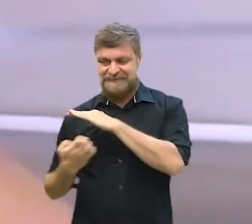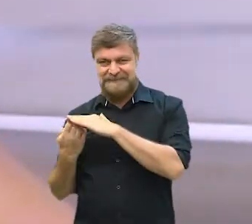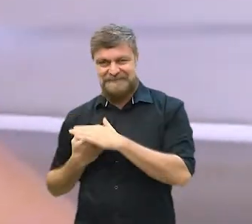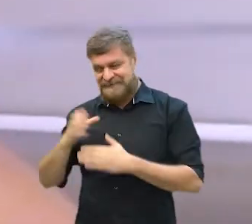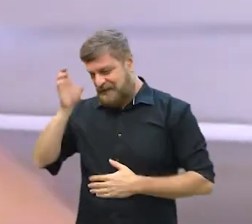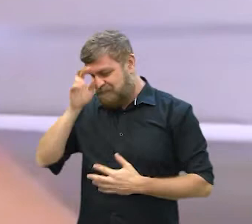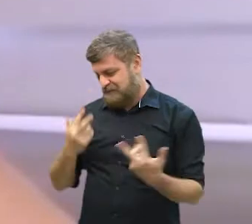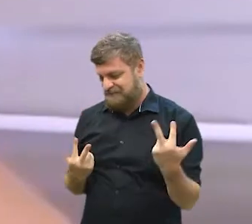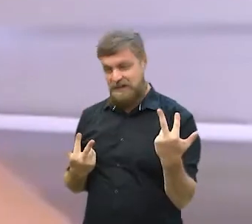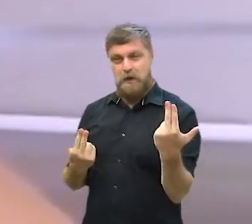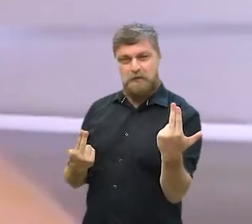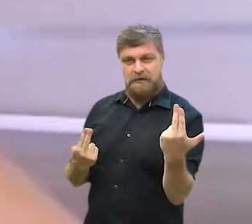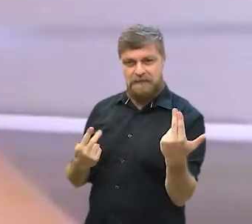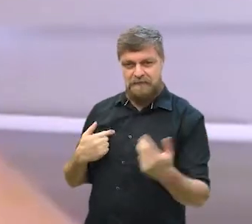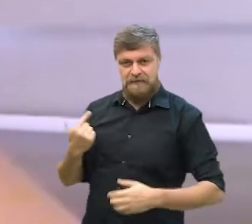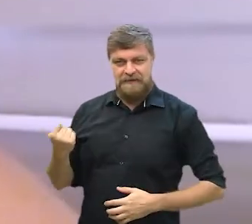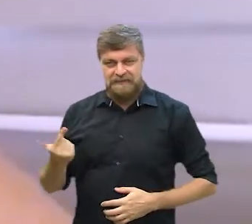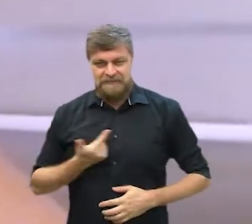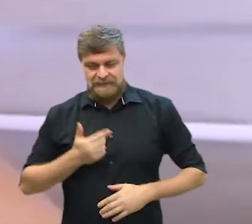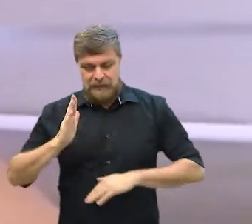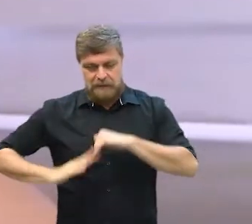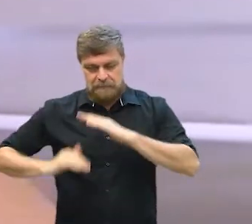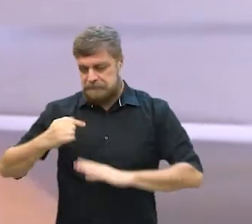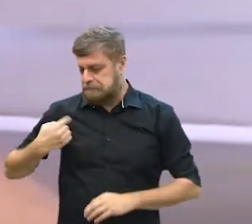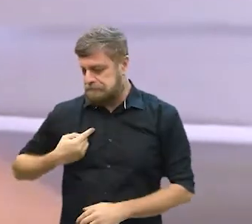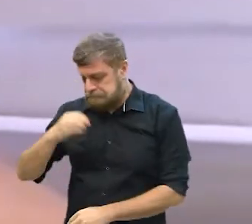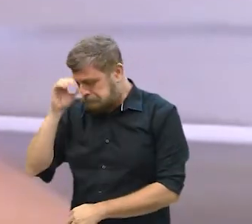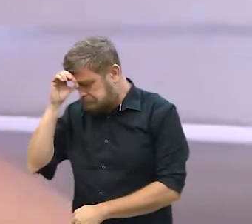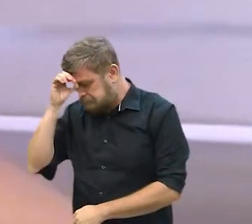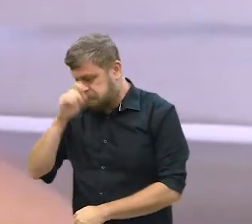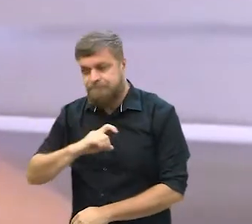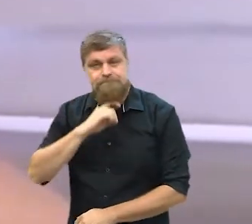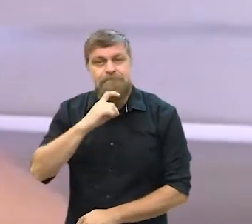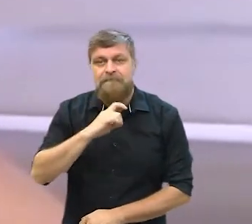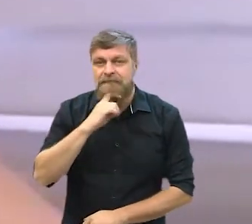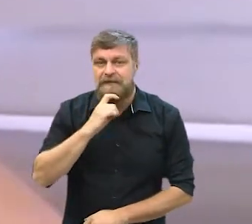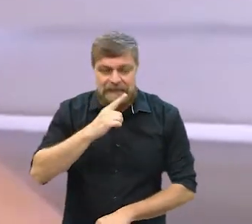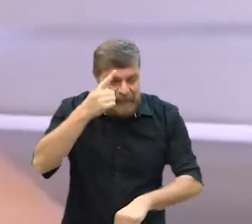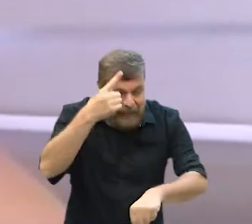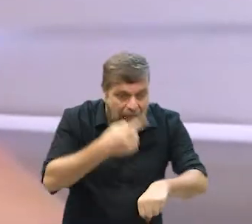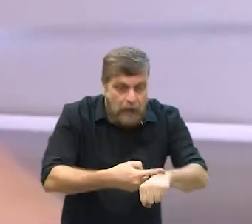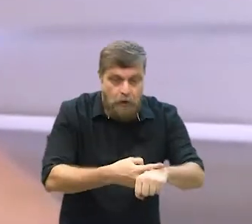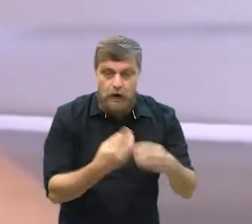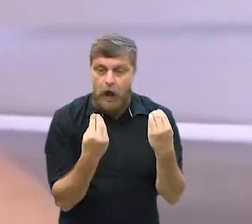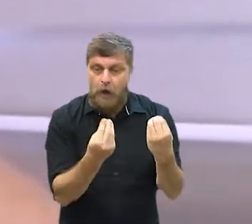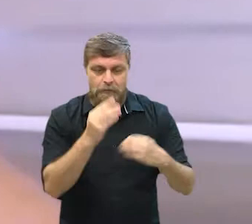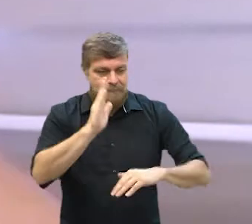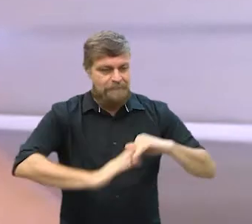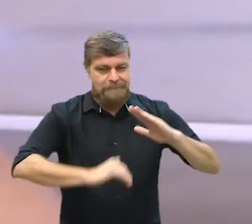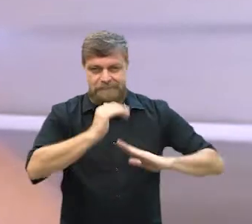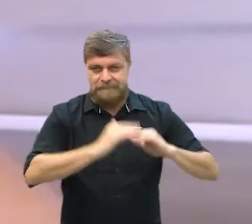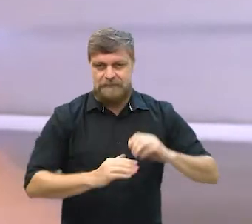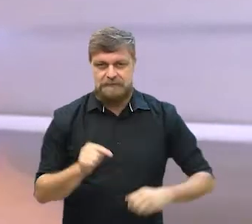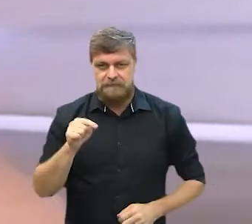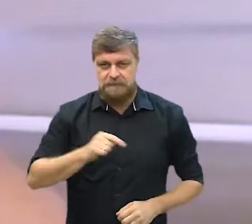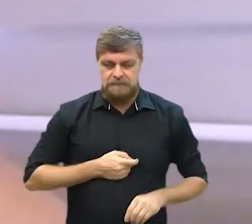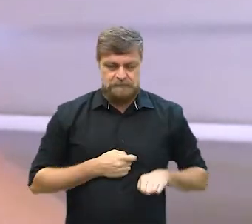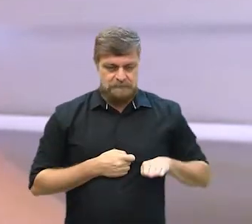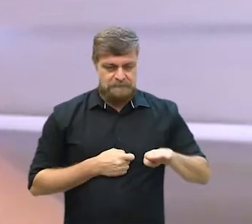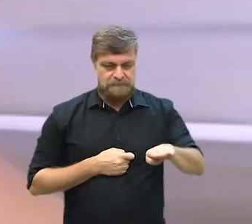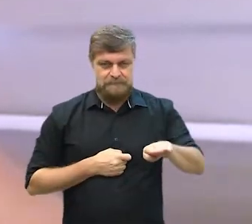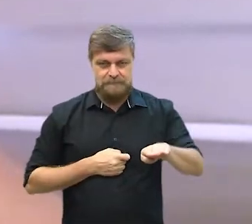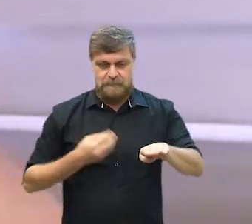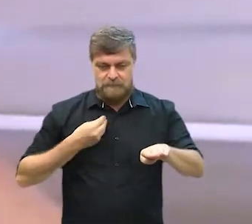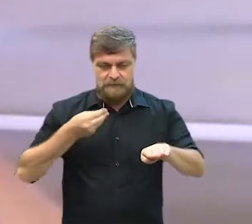que nós aprendemos. Então, foi alguma coisa que nós não sabíamos, ninguém sabia o que fazer naquele momento. Quem trabalhava